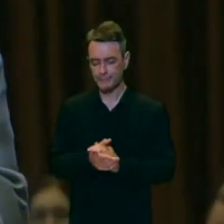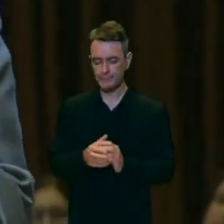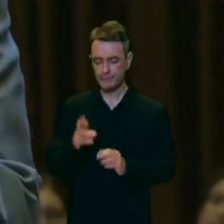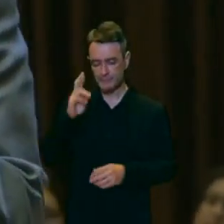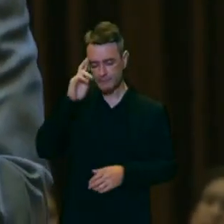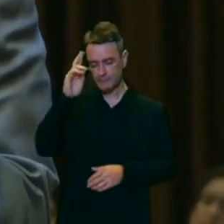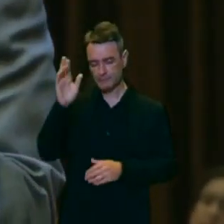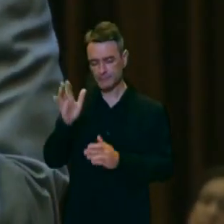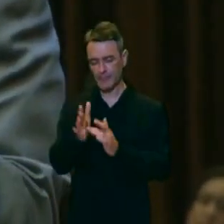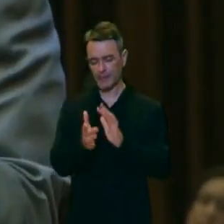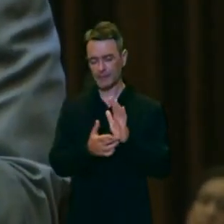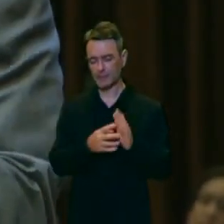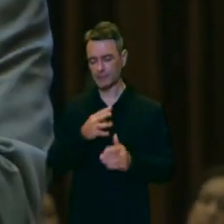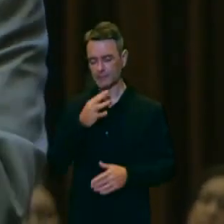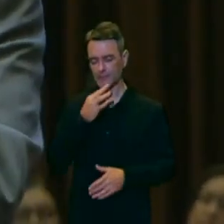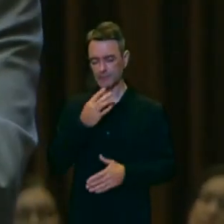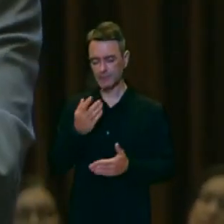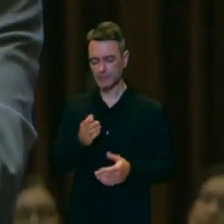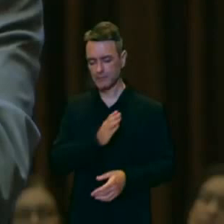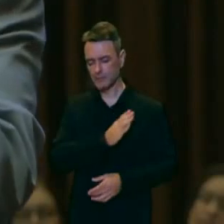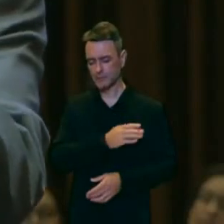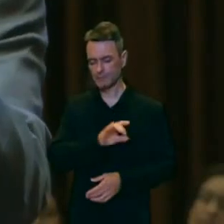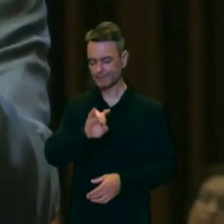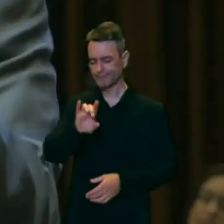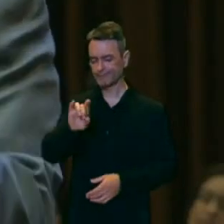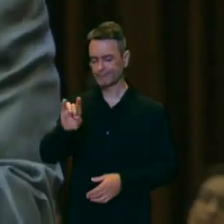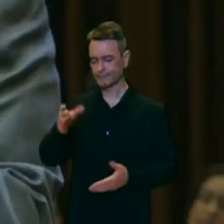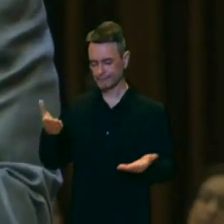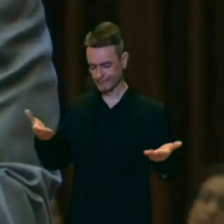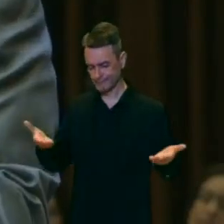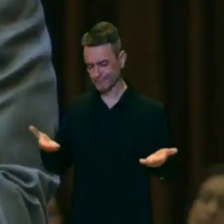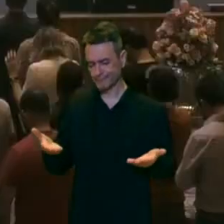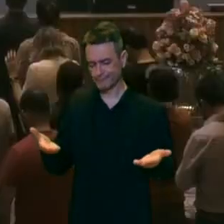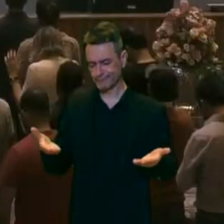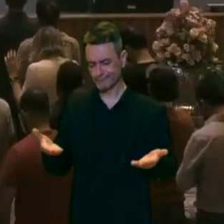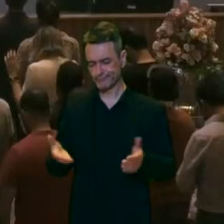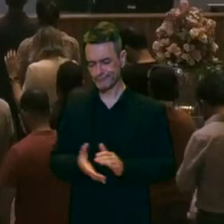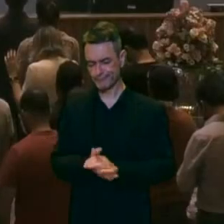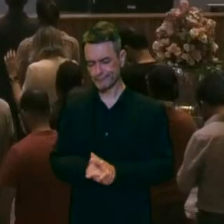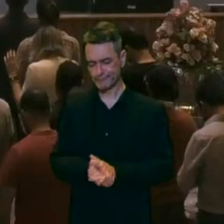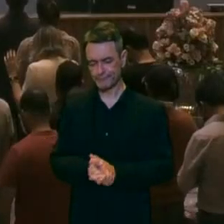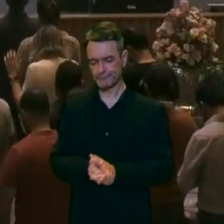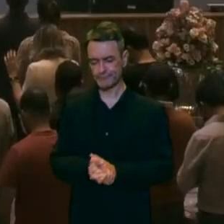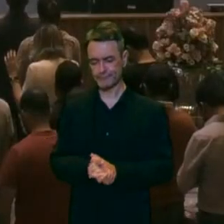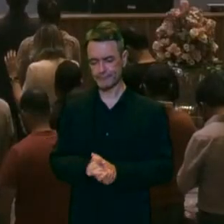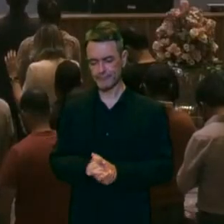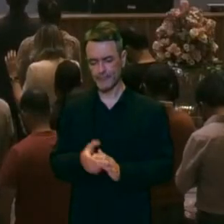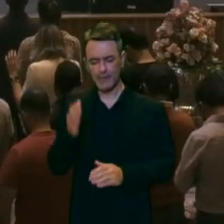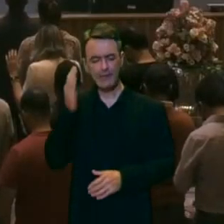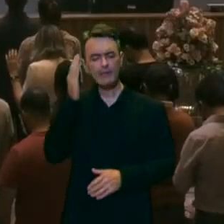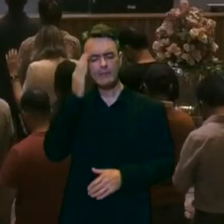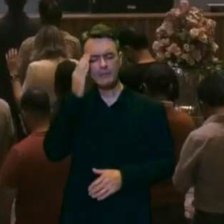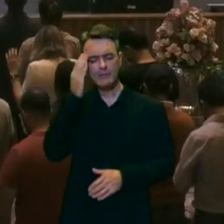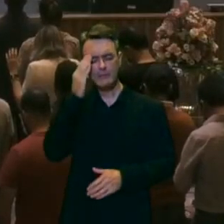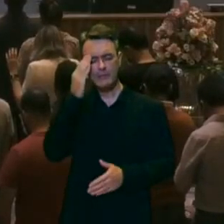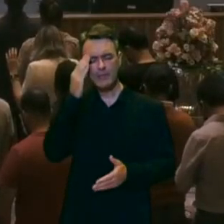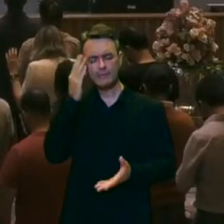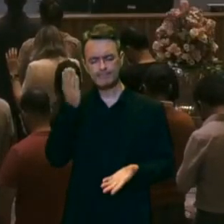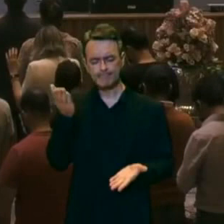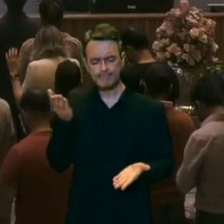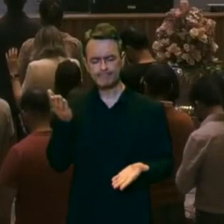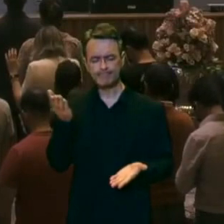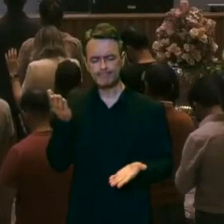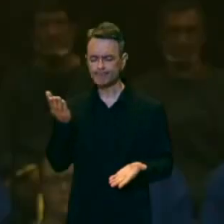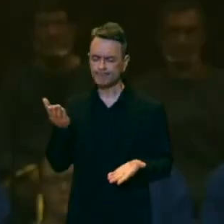Senhor Jesus, tu conheces o coração de cada um desses teus filhinhos. Tu sabes, Senhor,